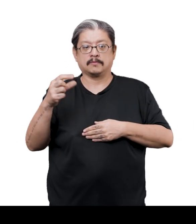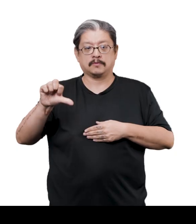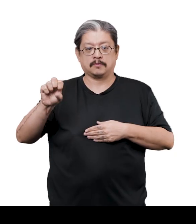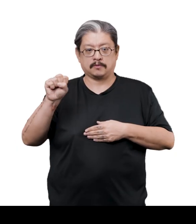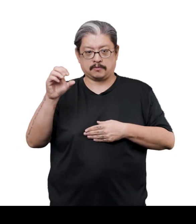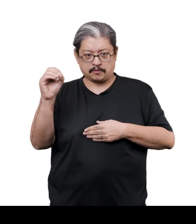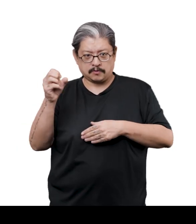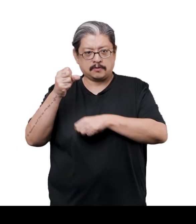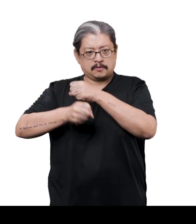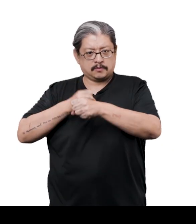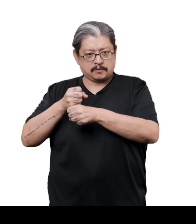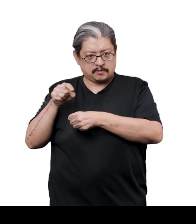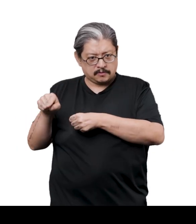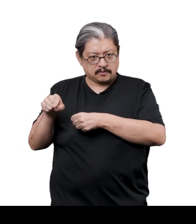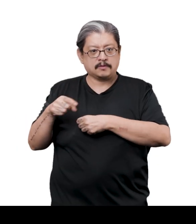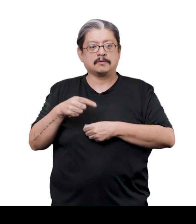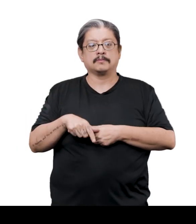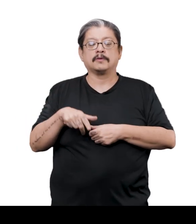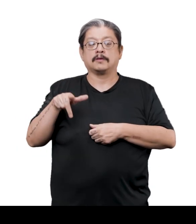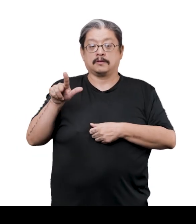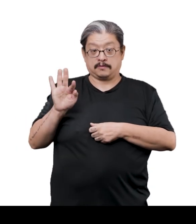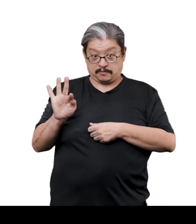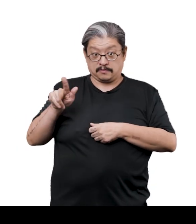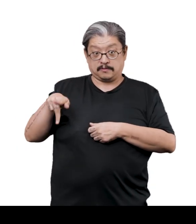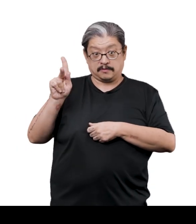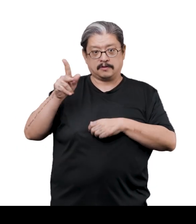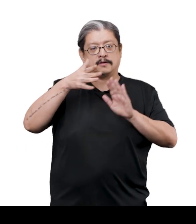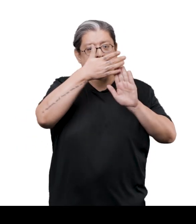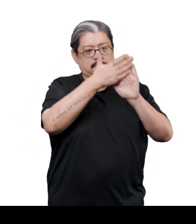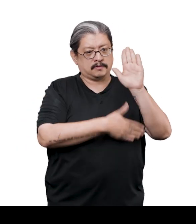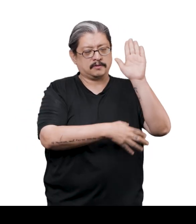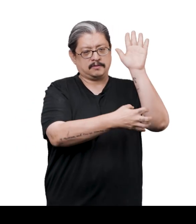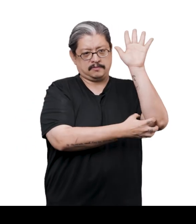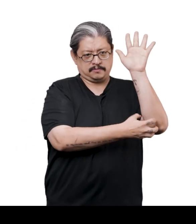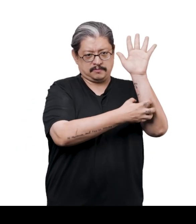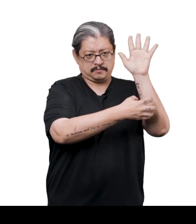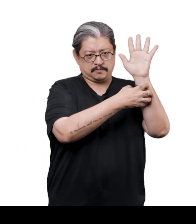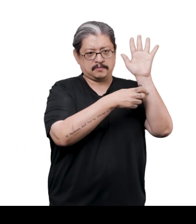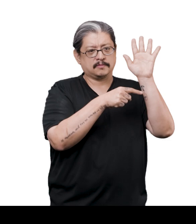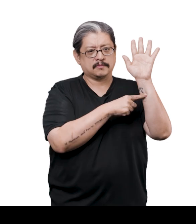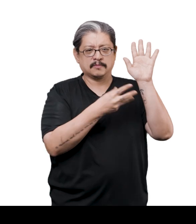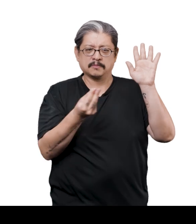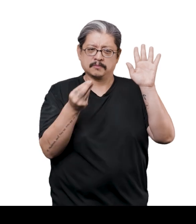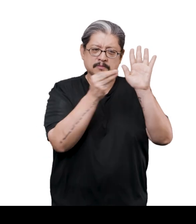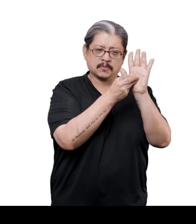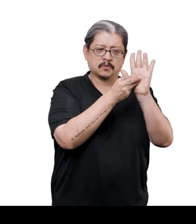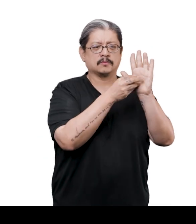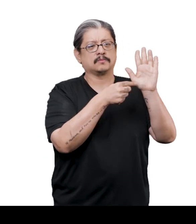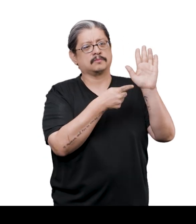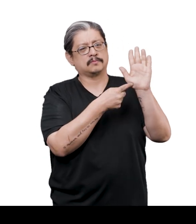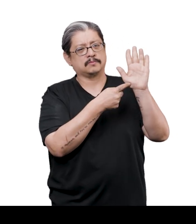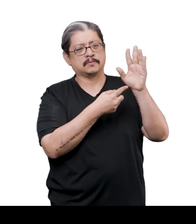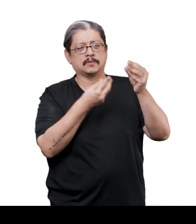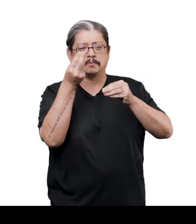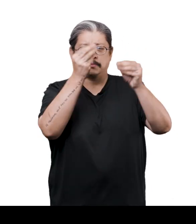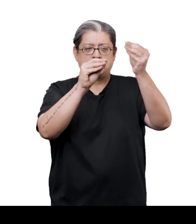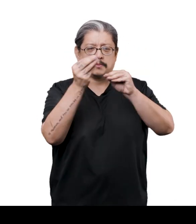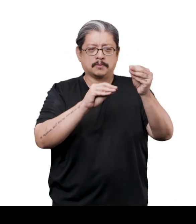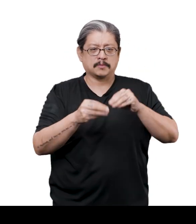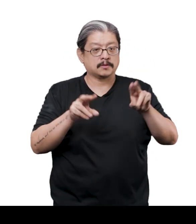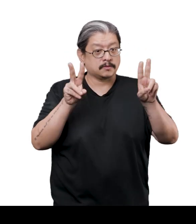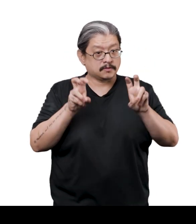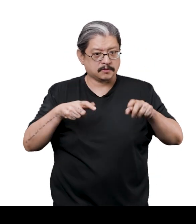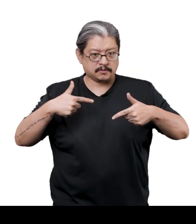1980, Krasberg começou a aplicar nos painéis cascas e pedaços da estrutura externa de troncos.